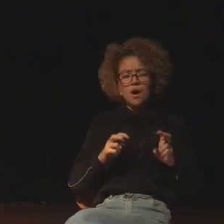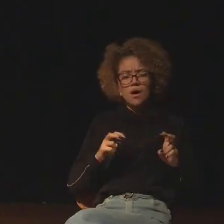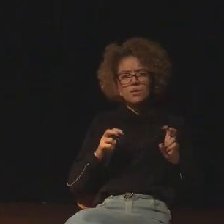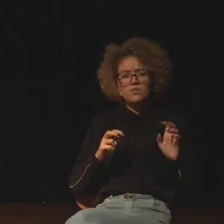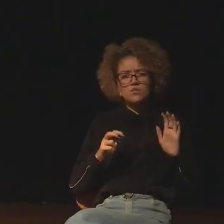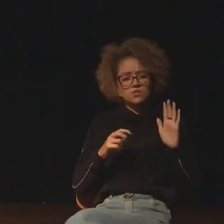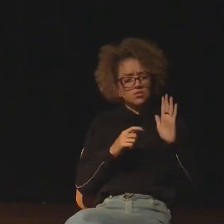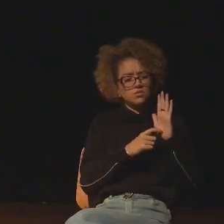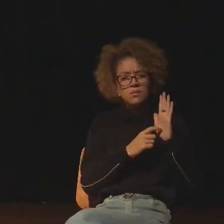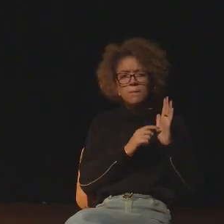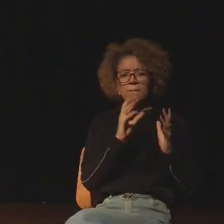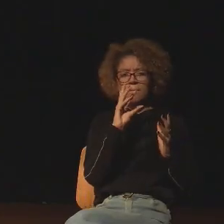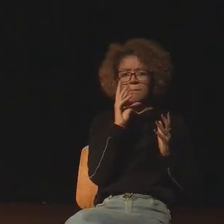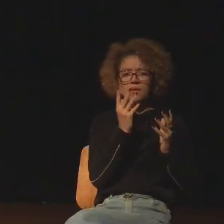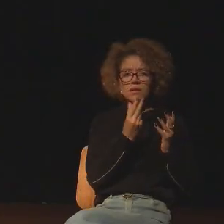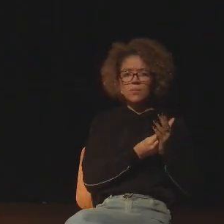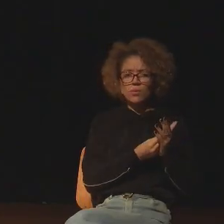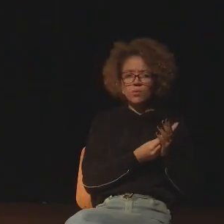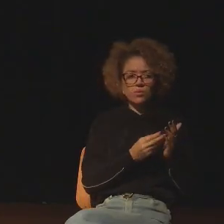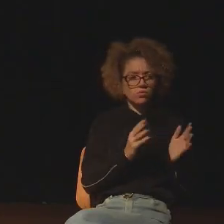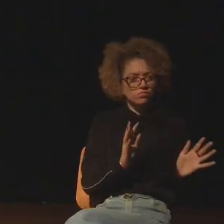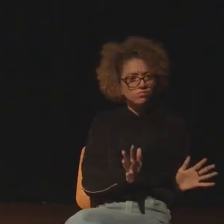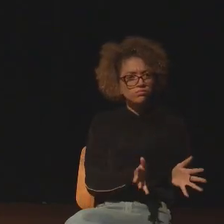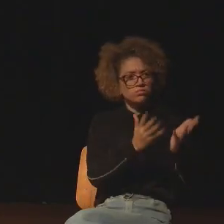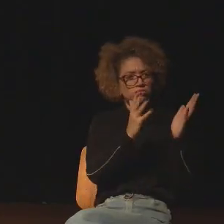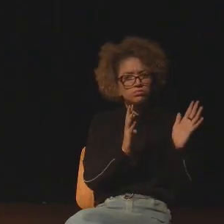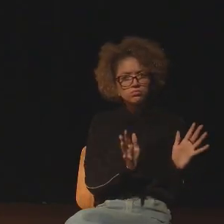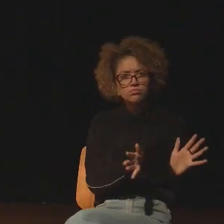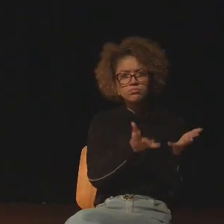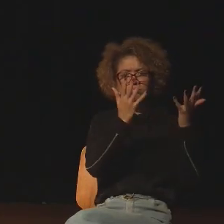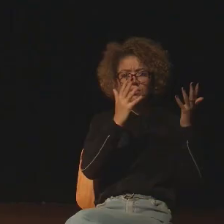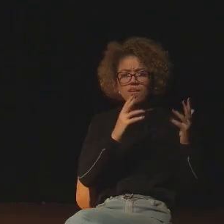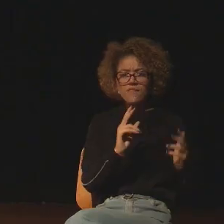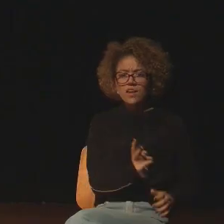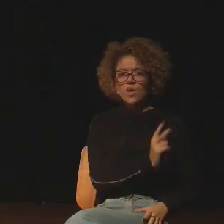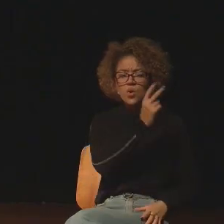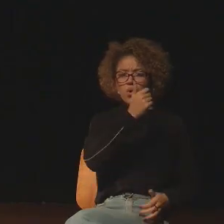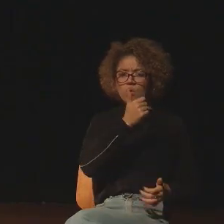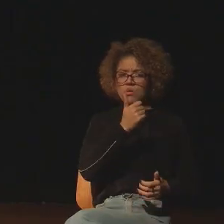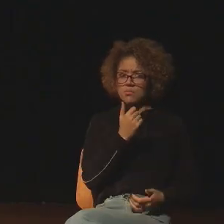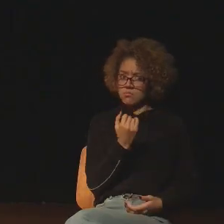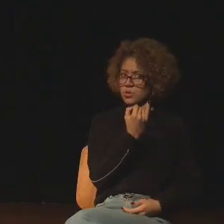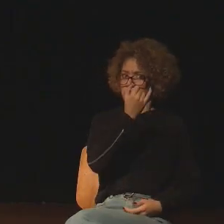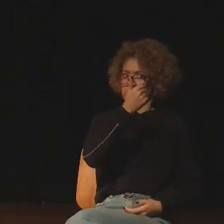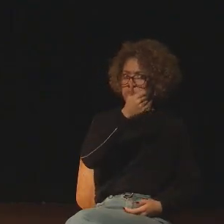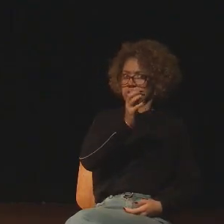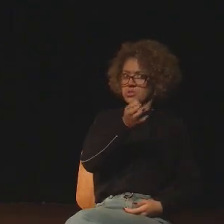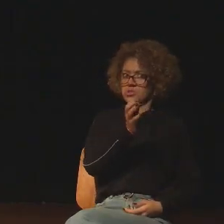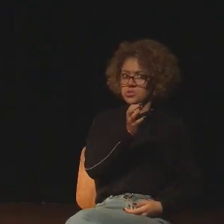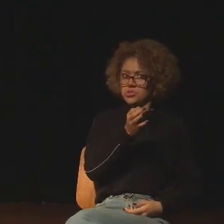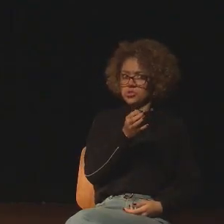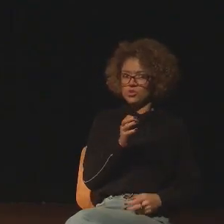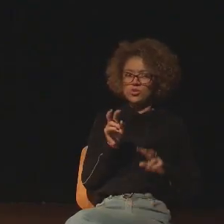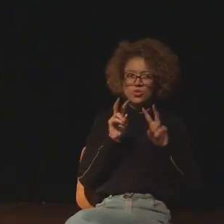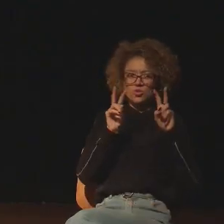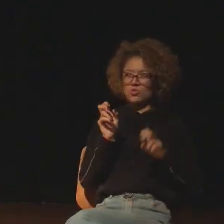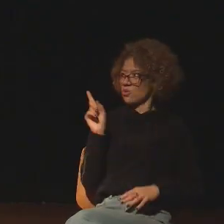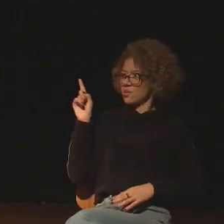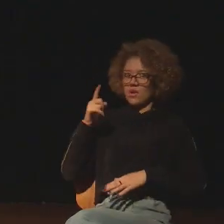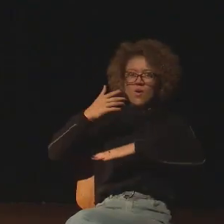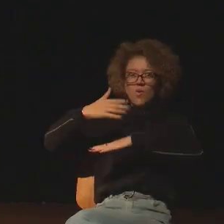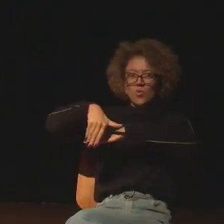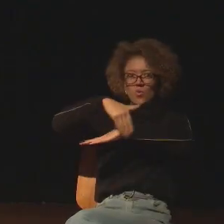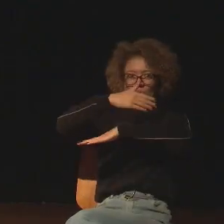o patrimônio por meio do novo edifício, do retrofit, que é uma coisa muito interessante, e por meio dessa adoção da rua, né, que